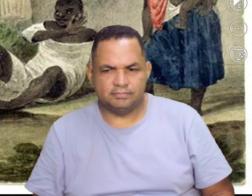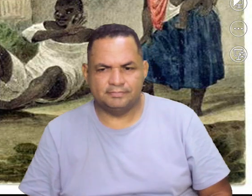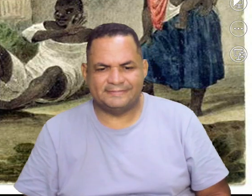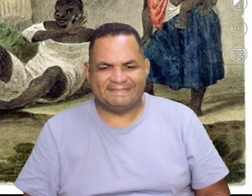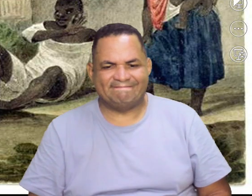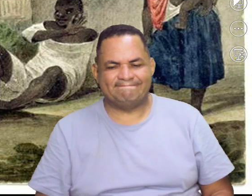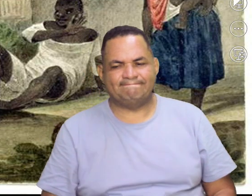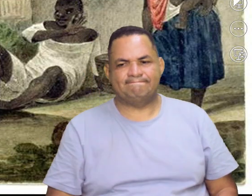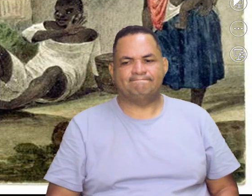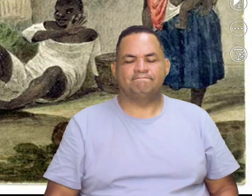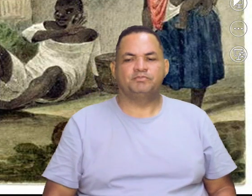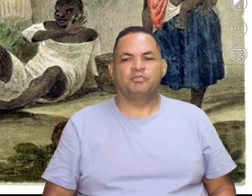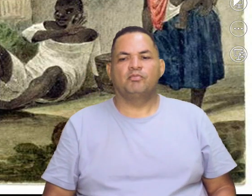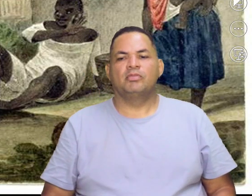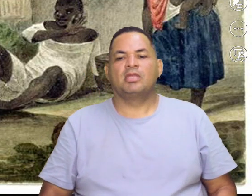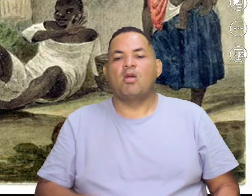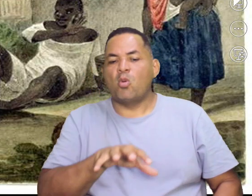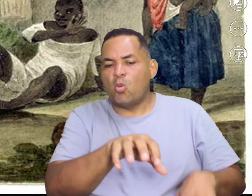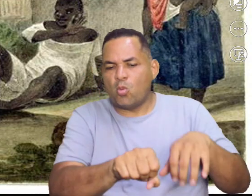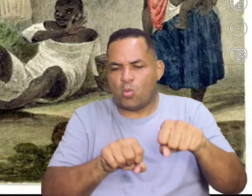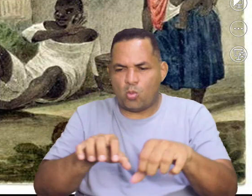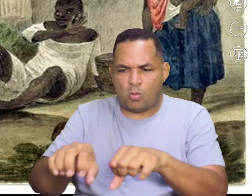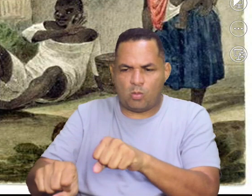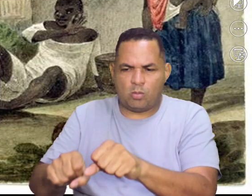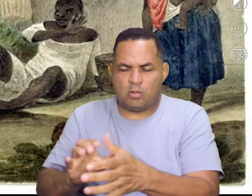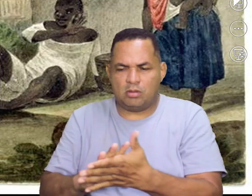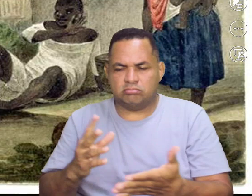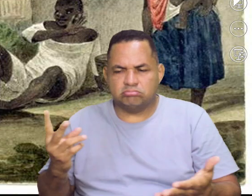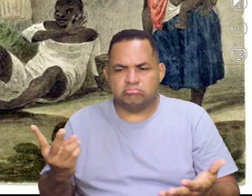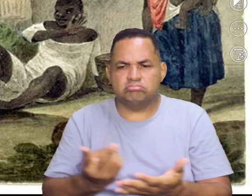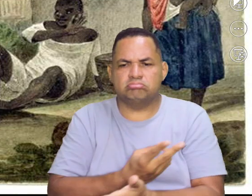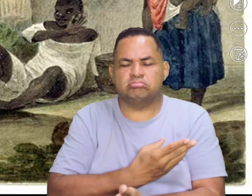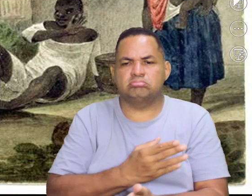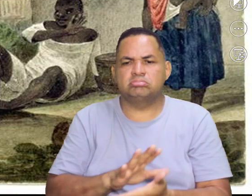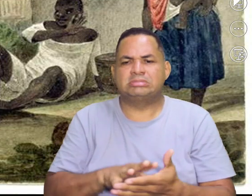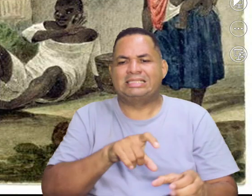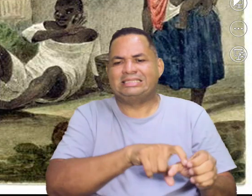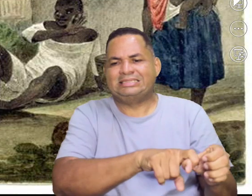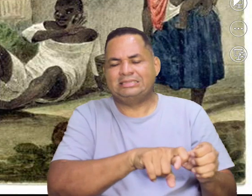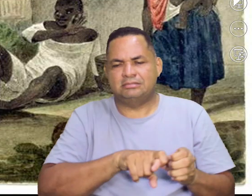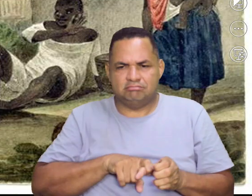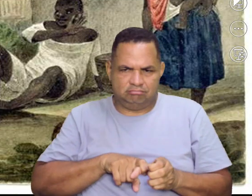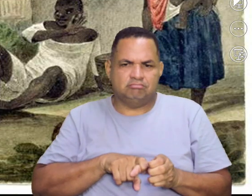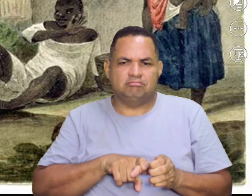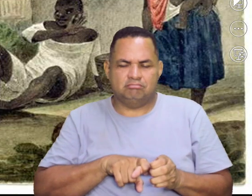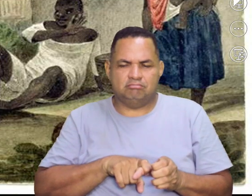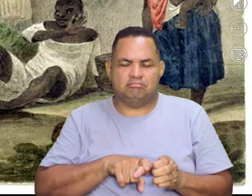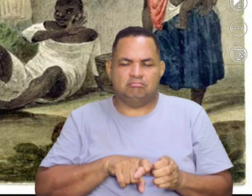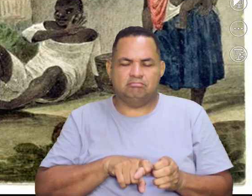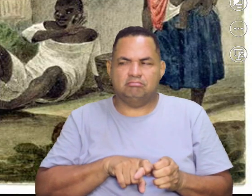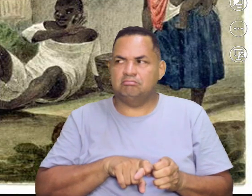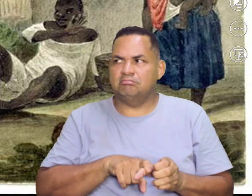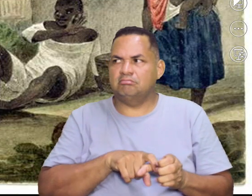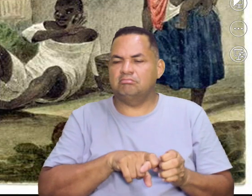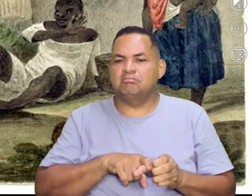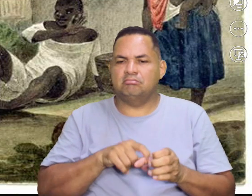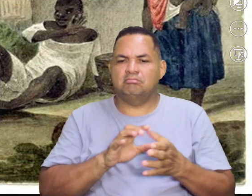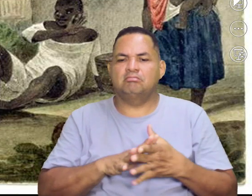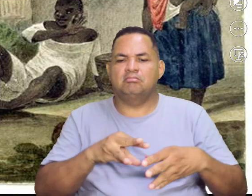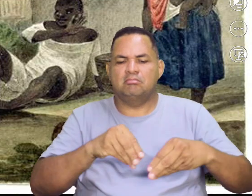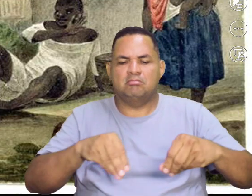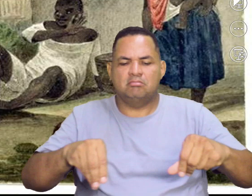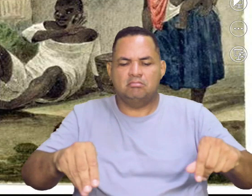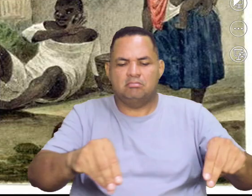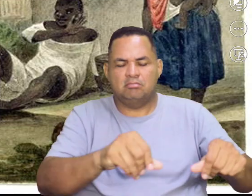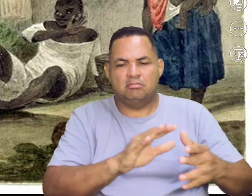o imperialismo, com o colonialismo, vai deixar uma dependência muito grande em territórios